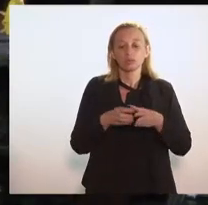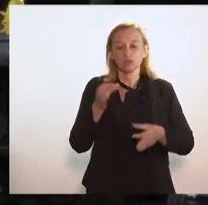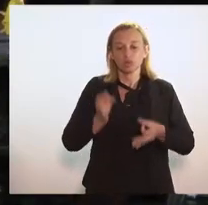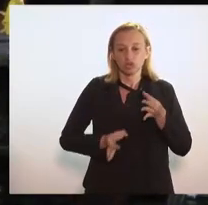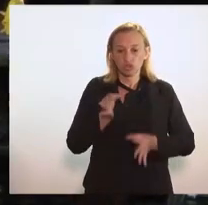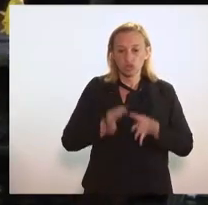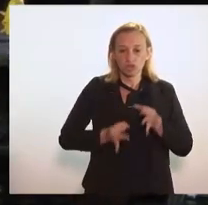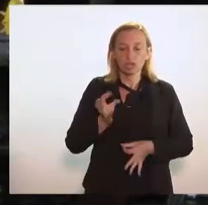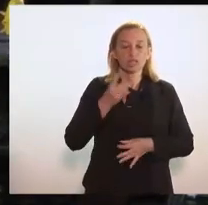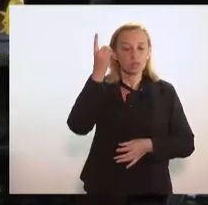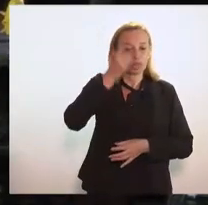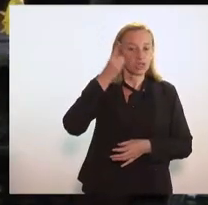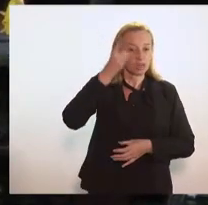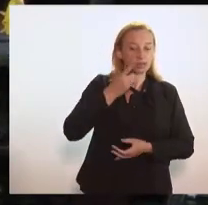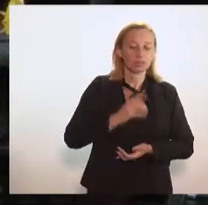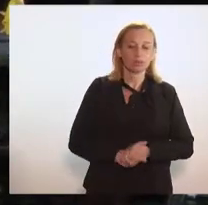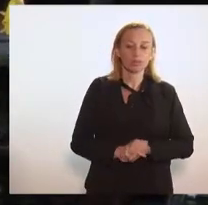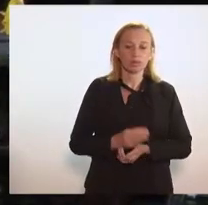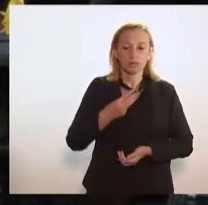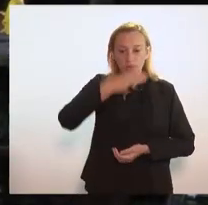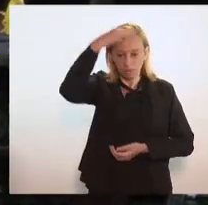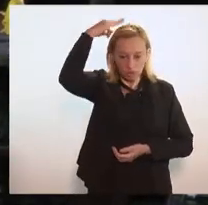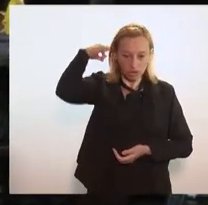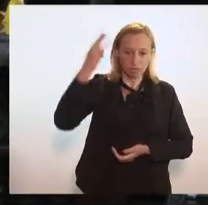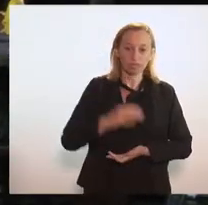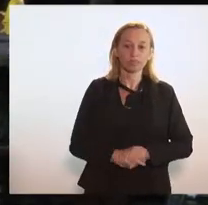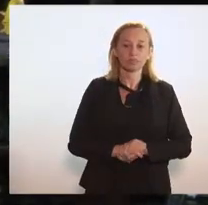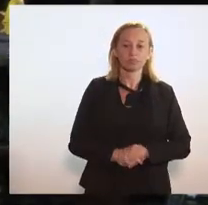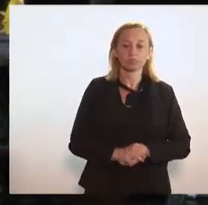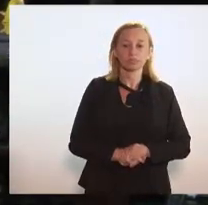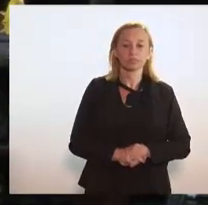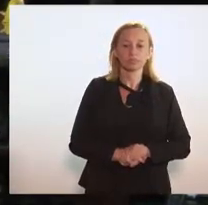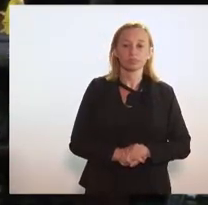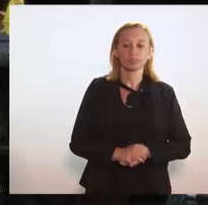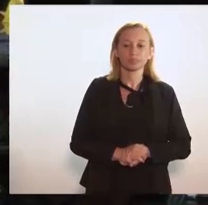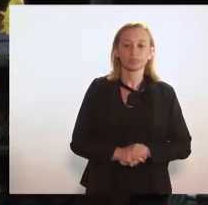justiça Deputado Márcio Pacheco